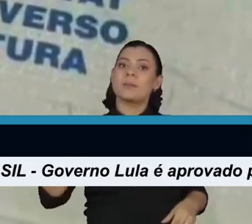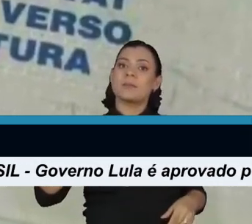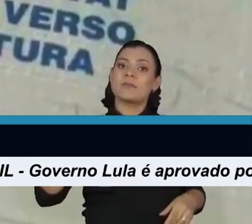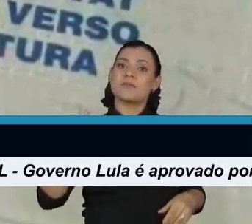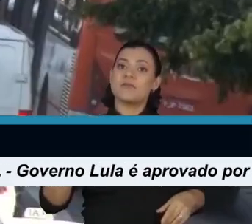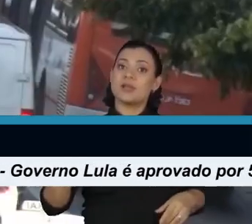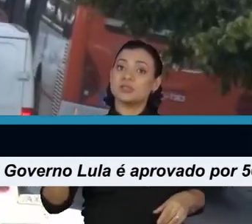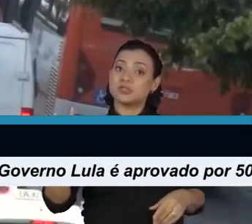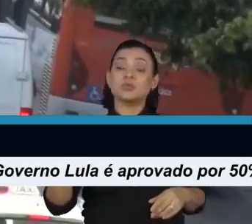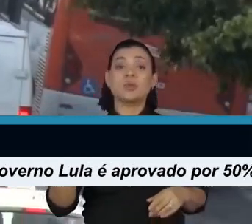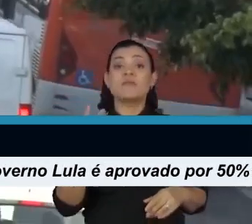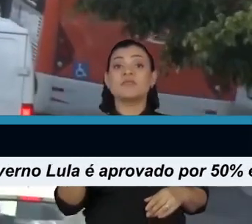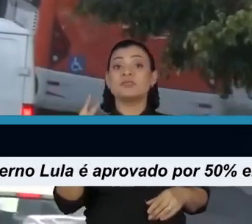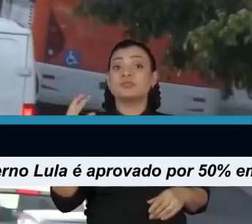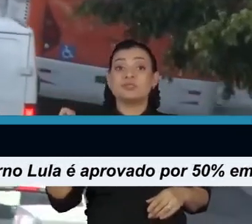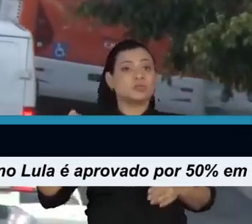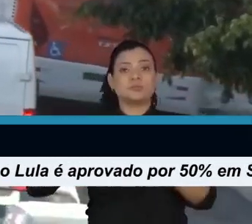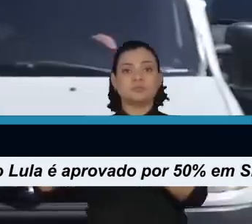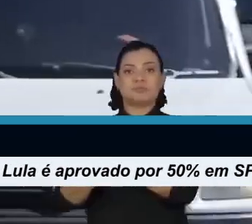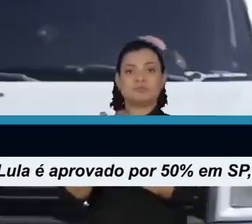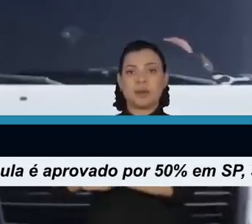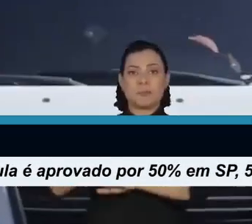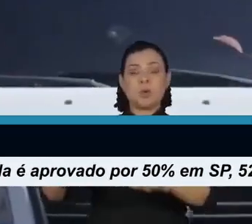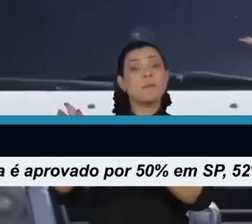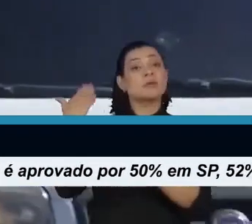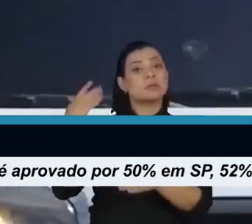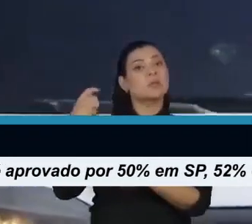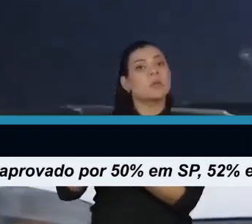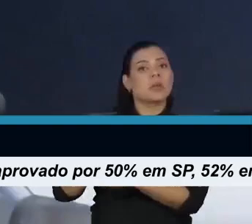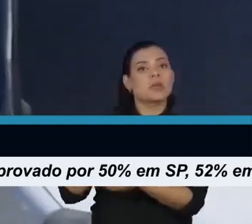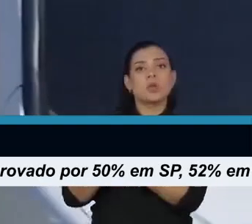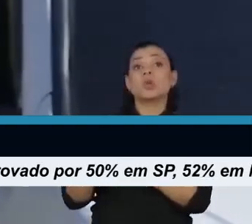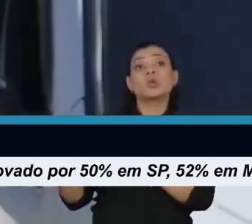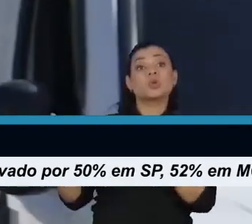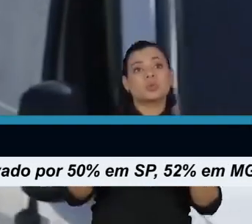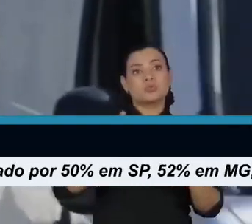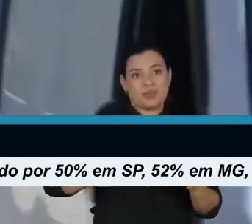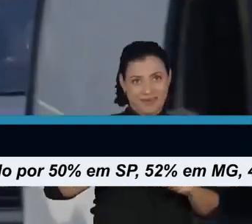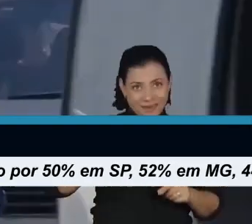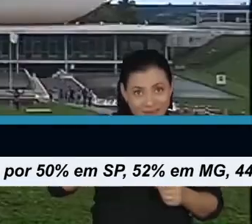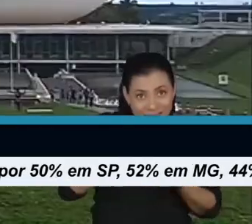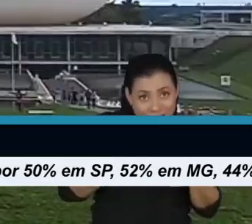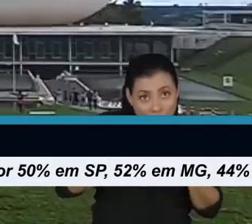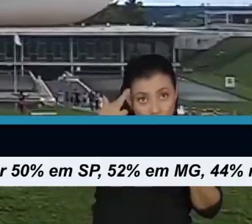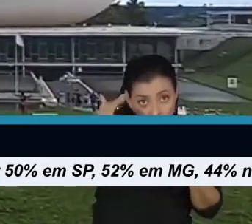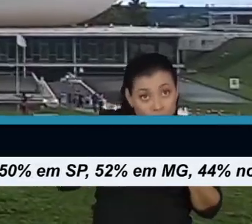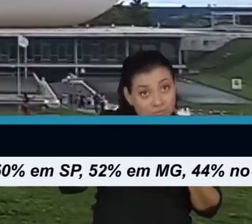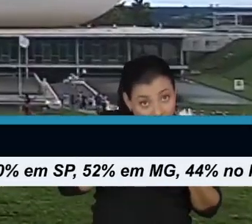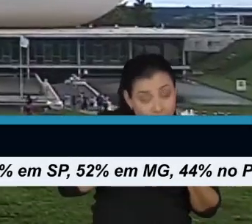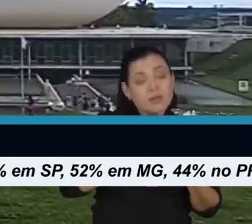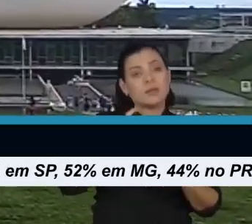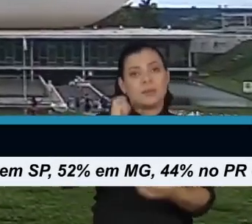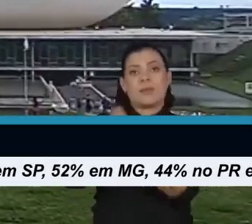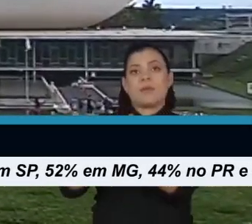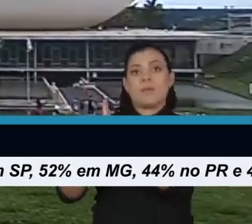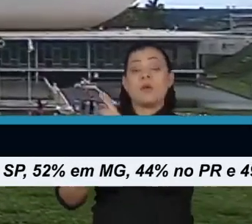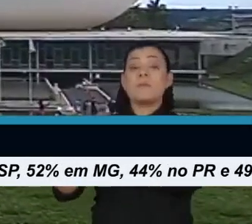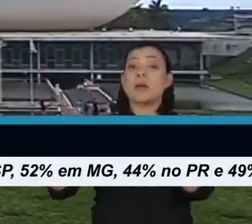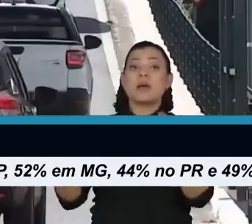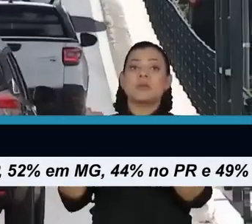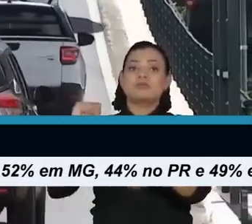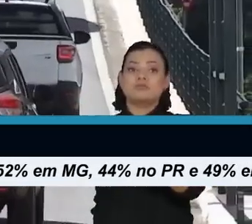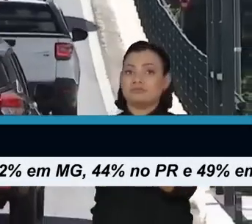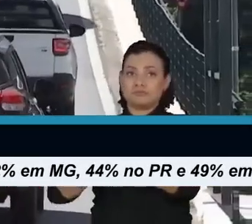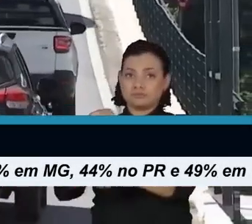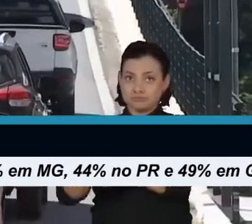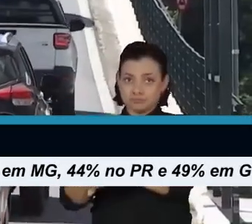desde 2020. O pagamento era obrigatório para todos os donos de veículos. O texto segue para o Senado e, se aprovado, a